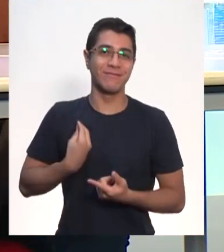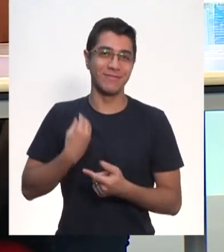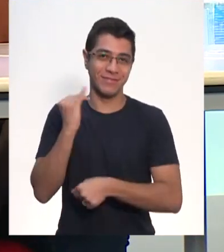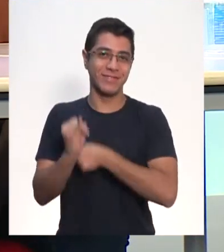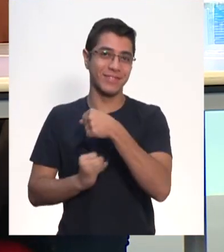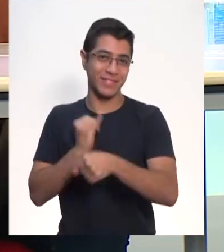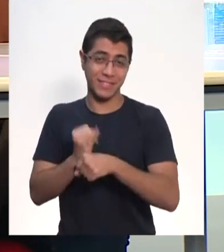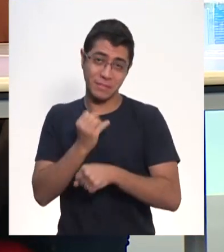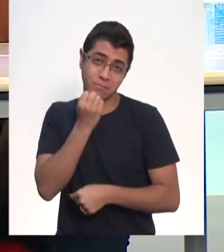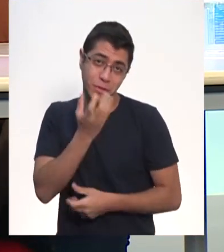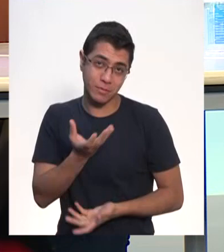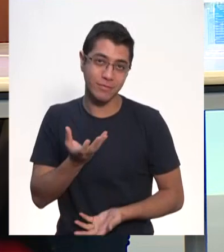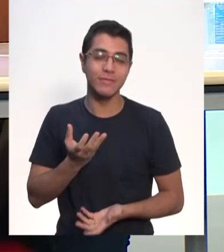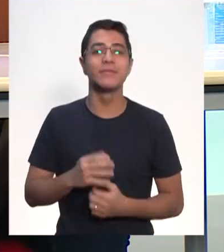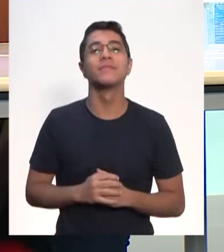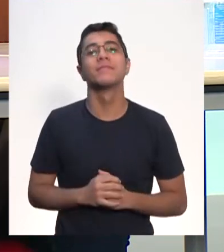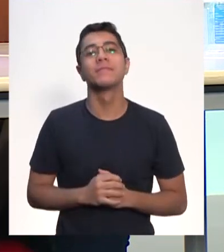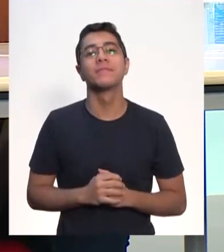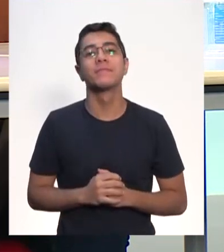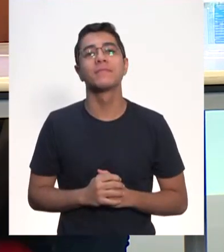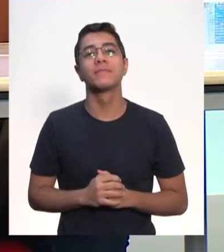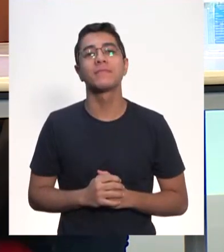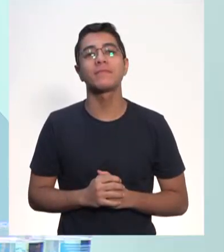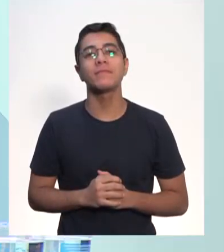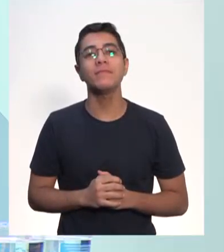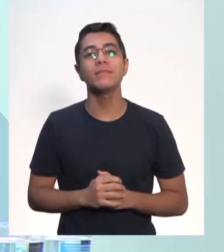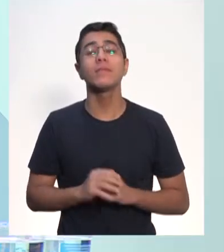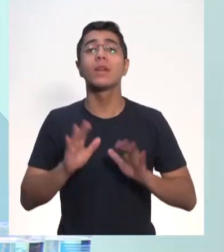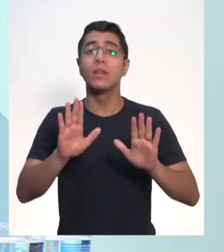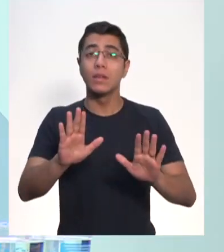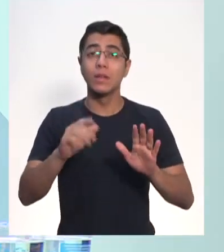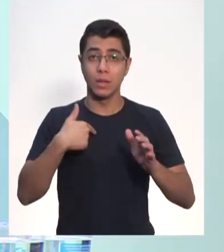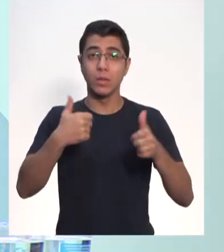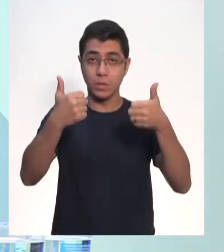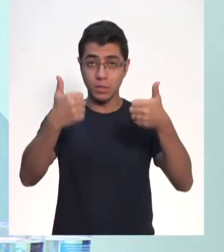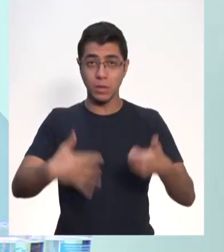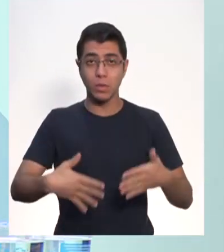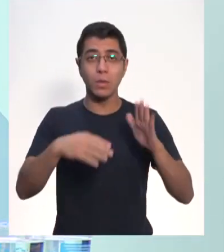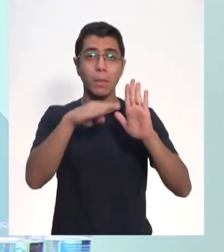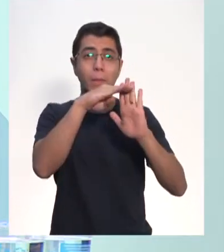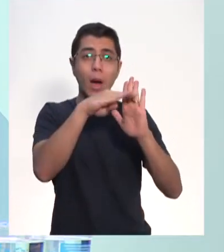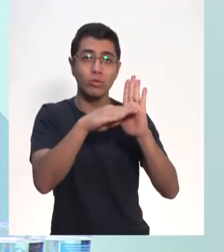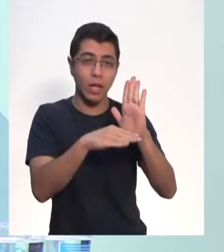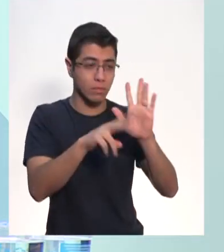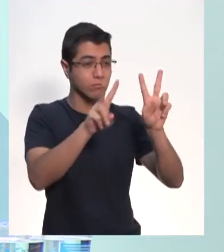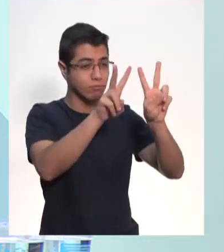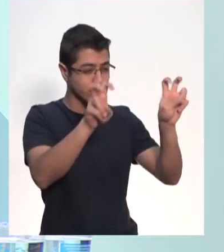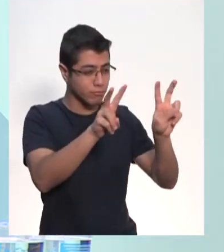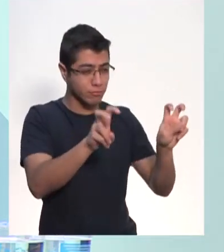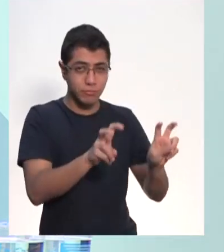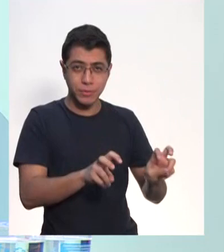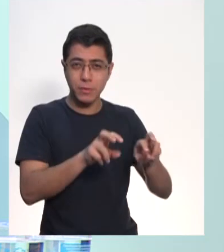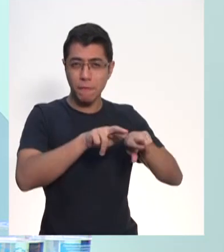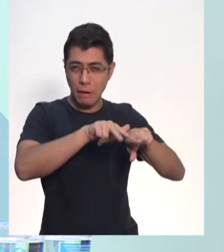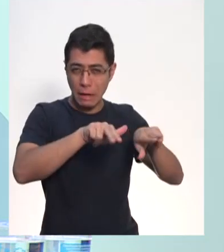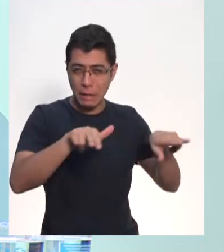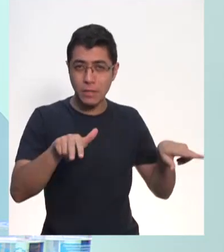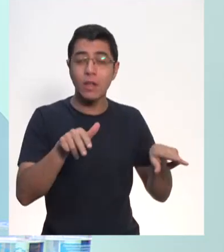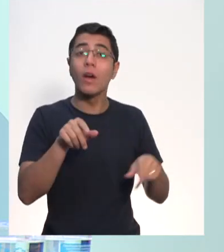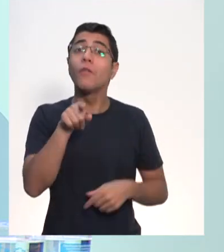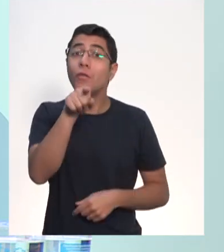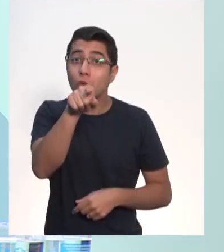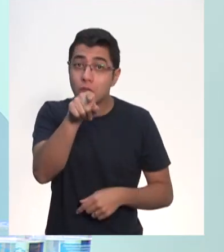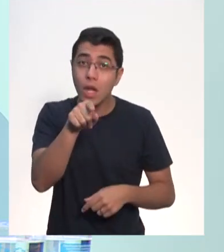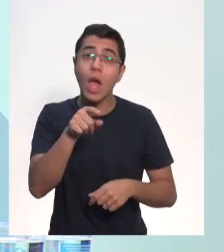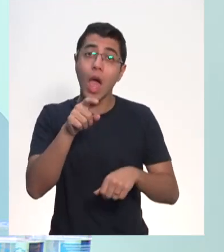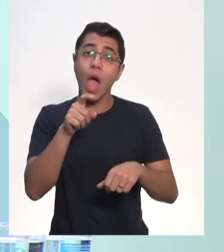ano. Tá bom? Em relação a essas pautas, quando vocês acessarem, vocês vão ver que tem uma quantidade bacana de